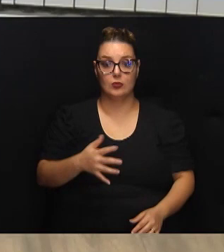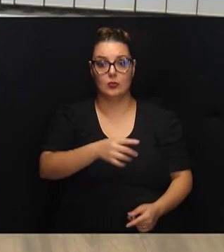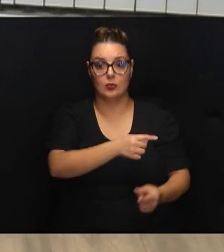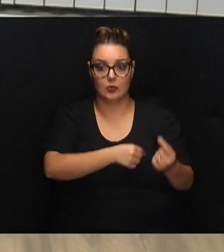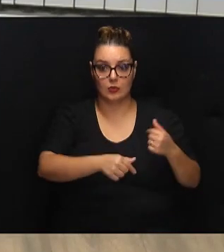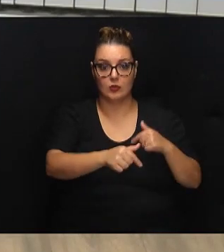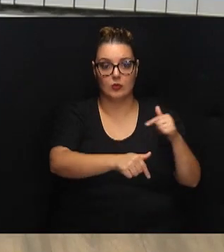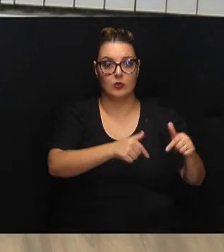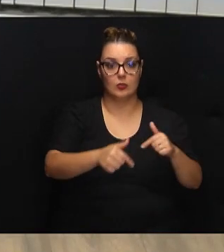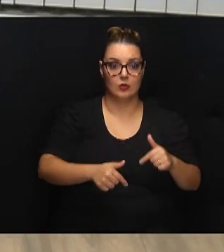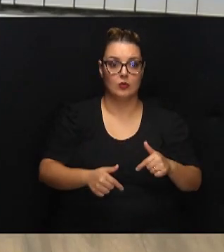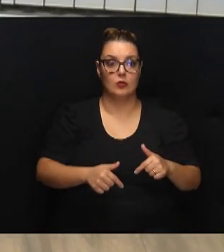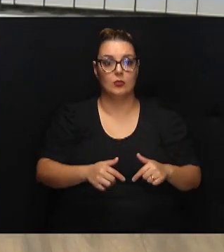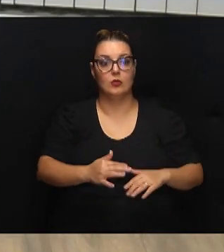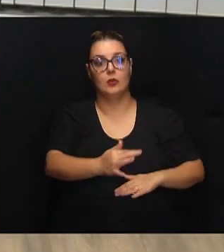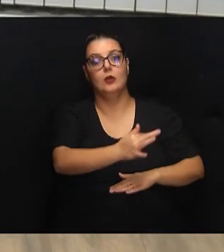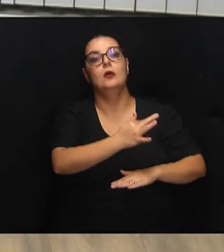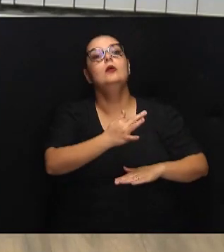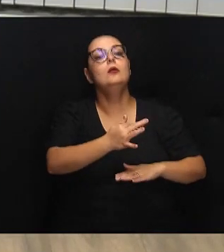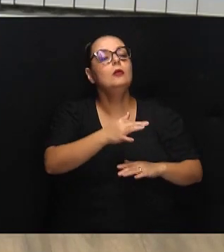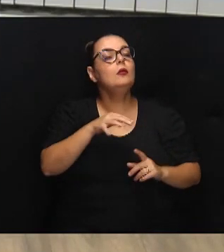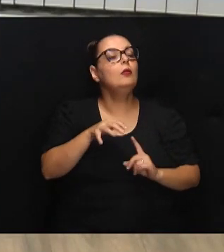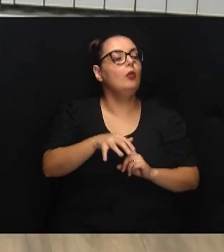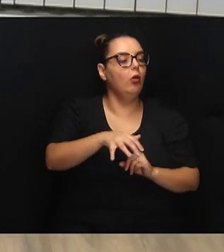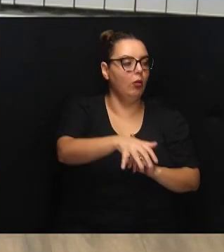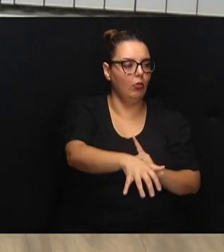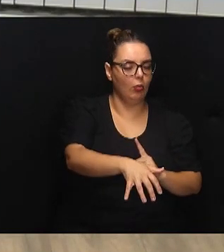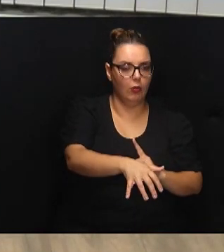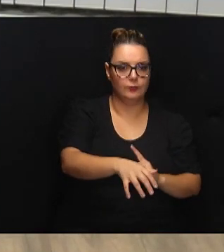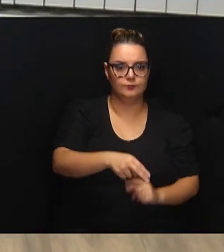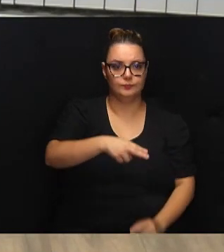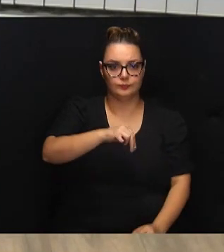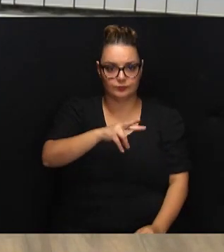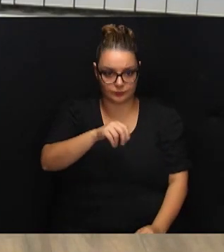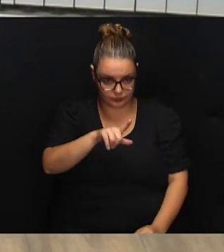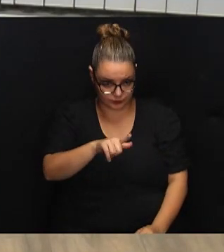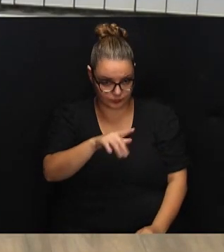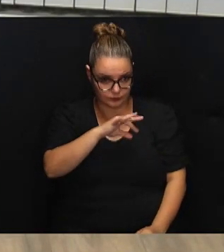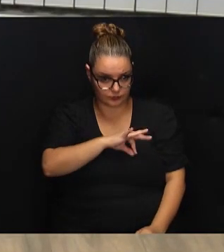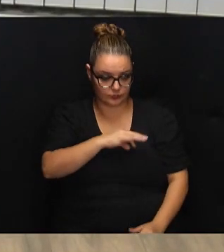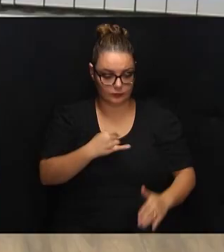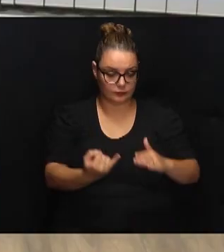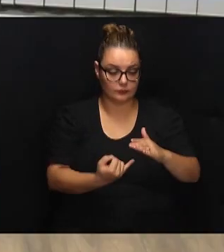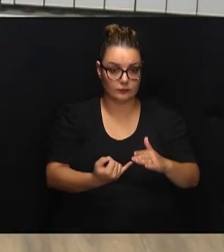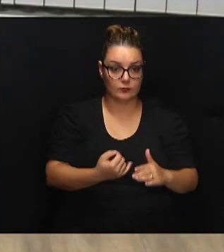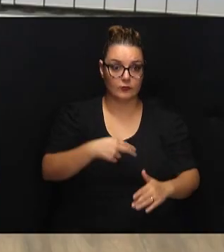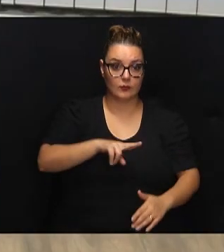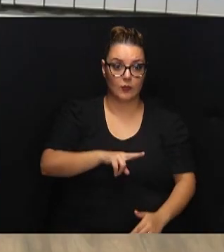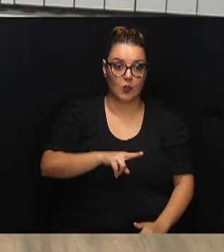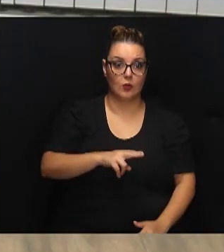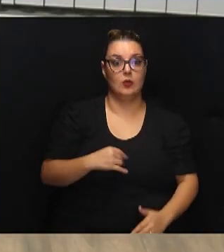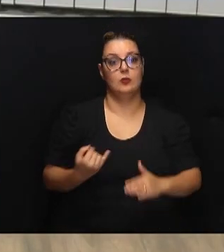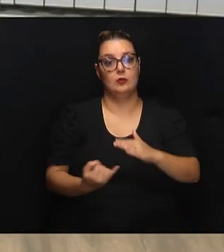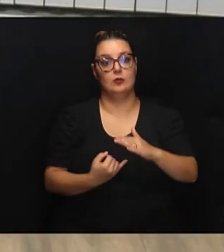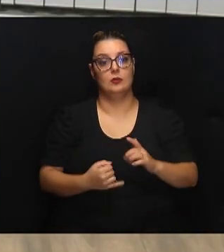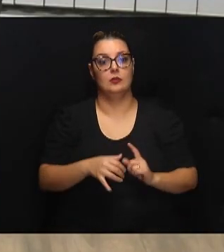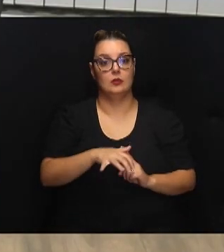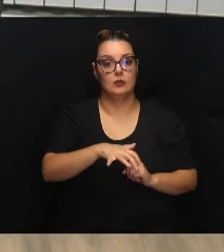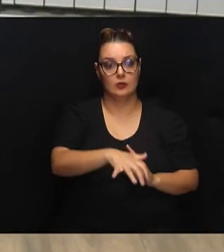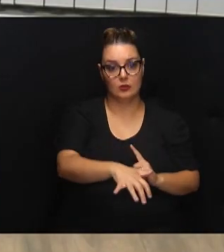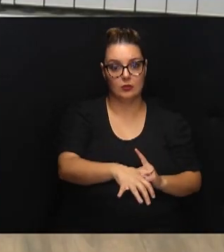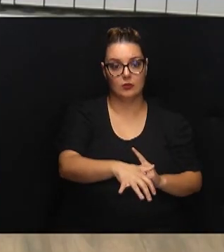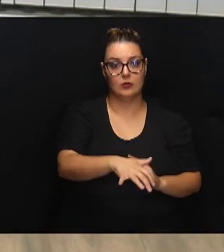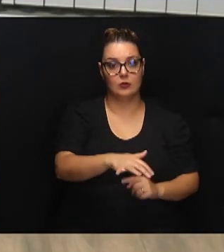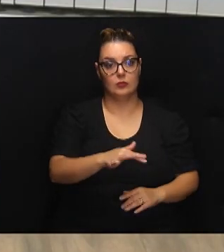de trabalho formal que impacta no nível de salário do informal ou é o informal que impacta